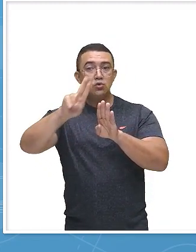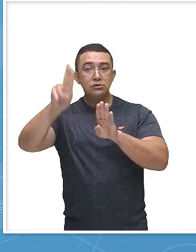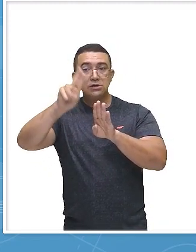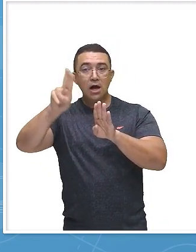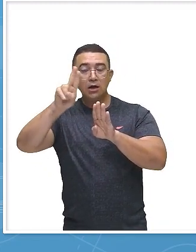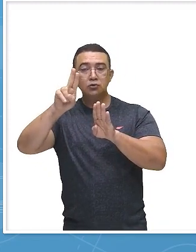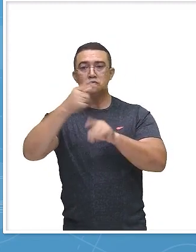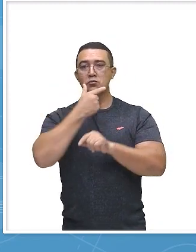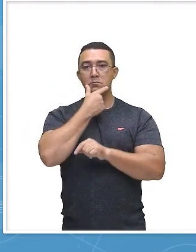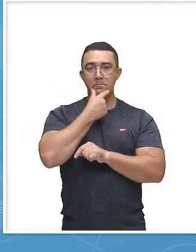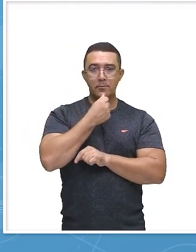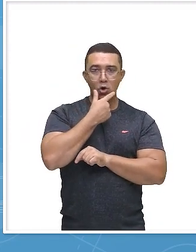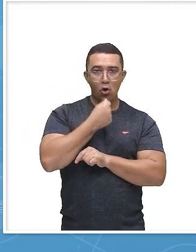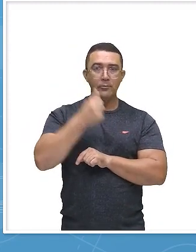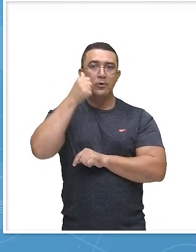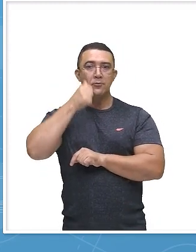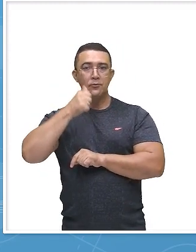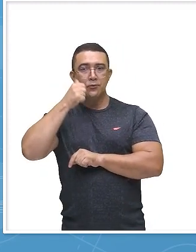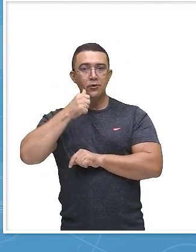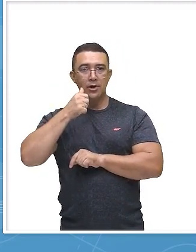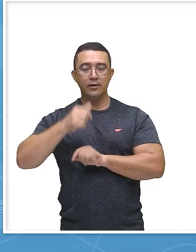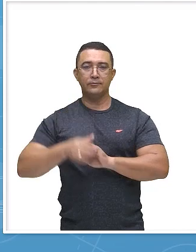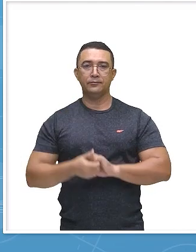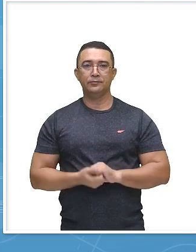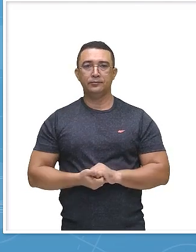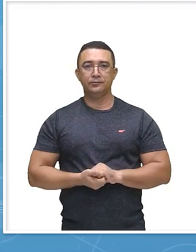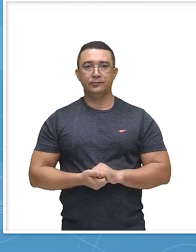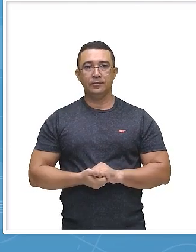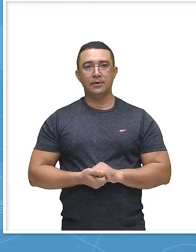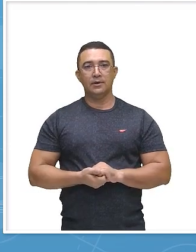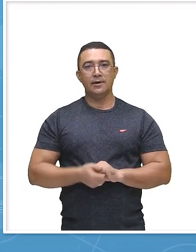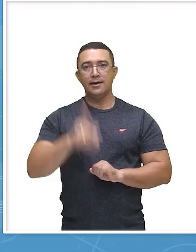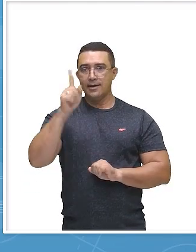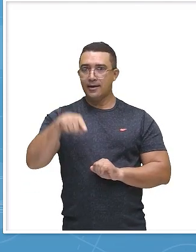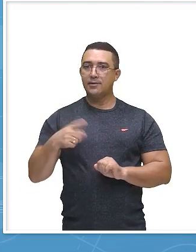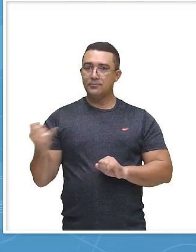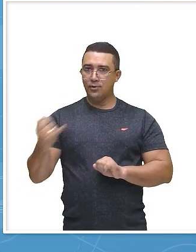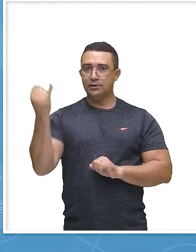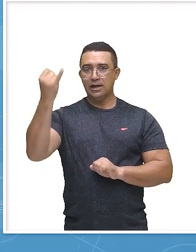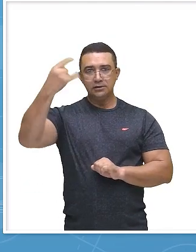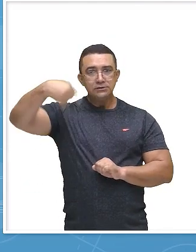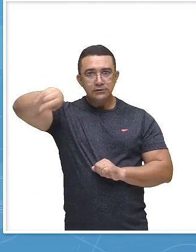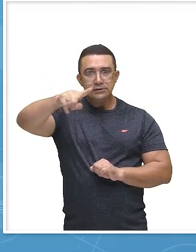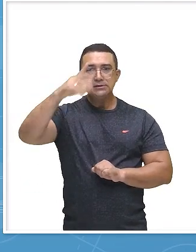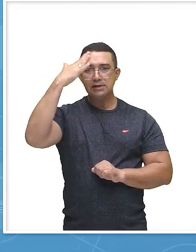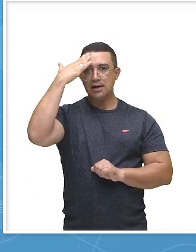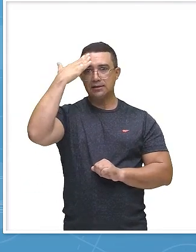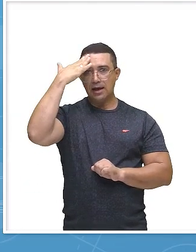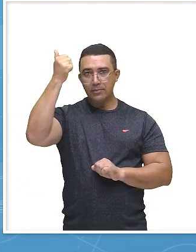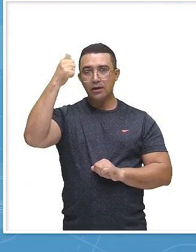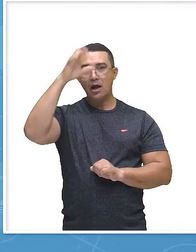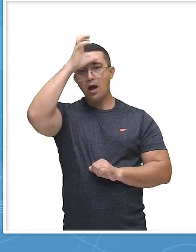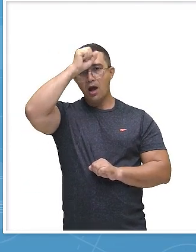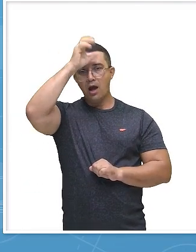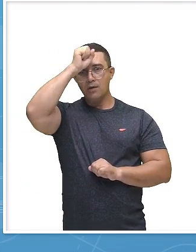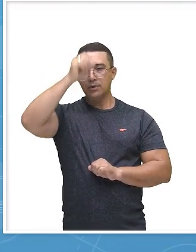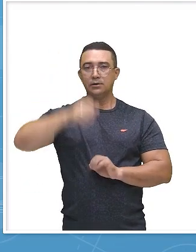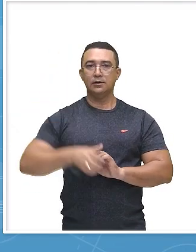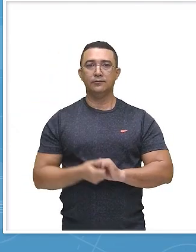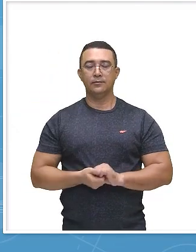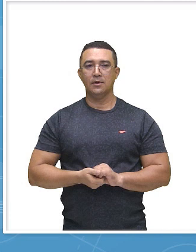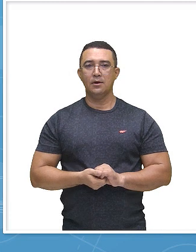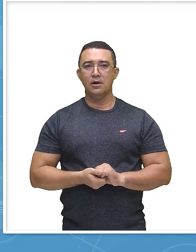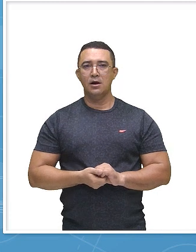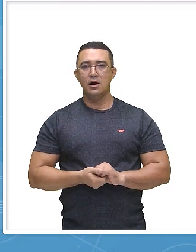masculino ou no feminino. Observe, é uma particularidade e isso é importante você aprender. Vamos lá. Aquele menino machucou